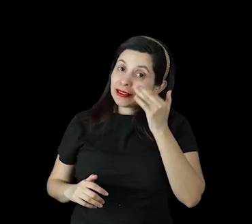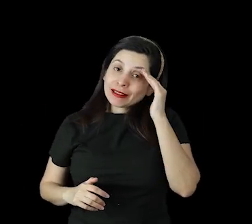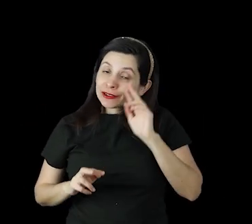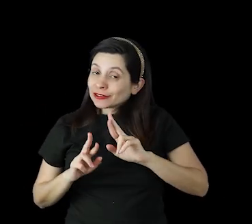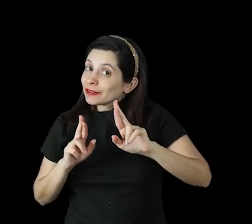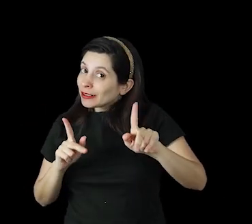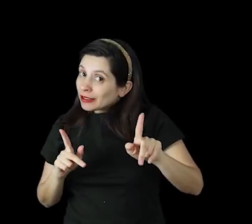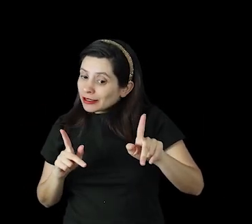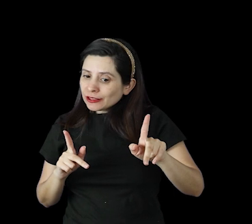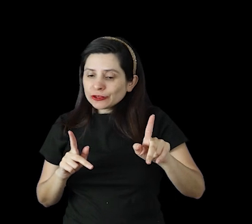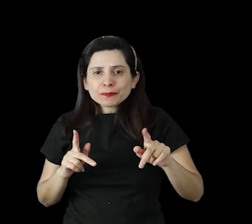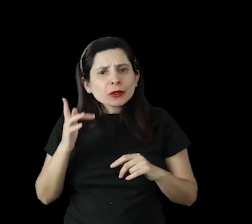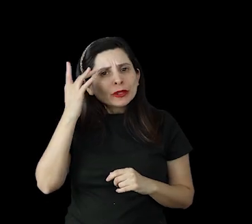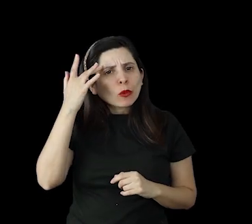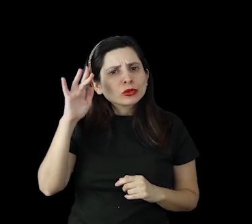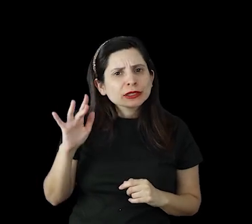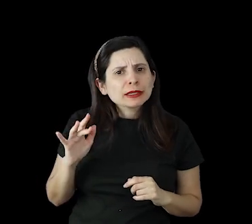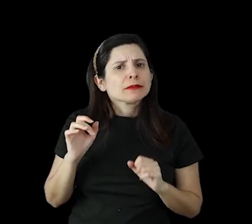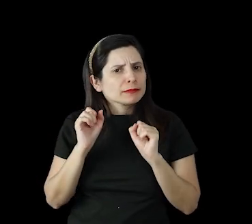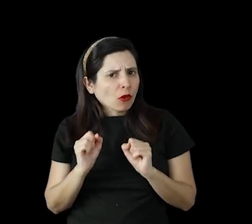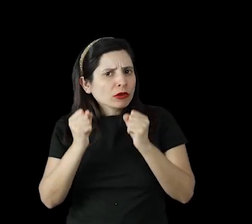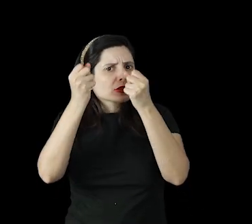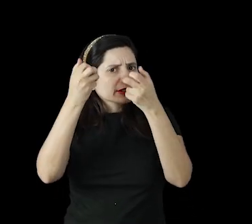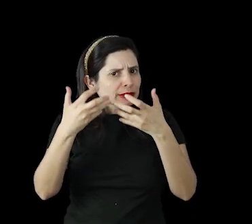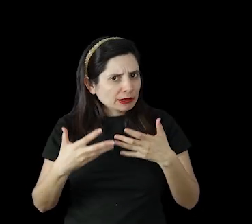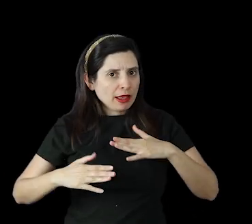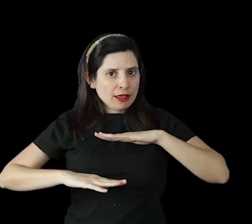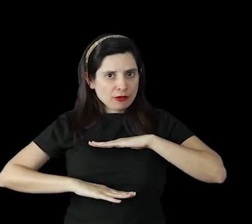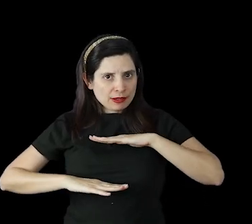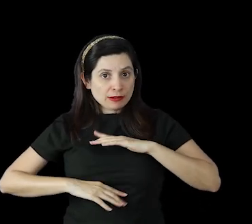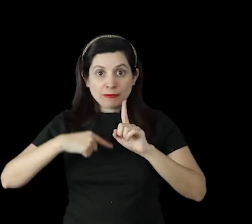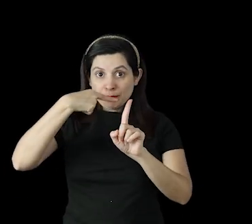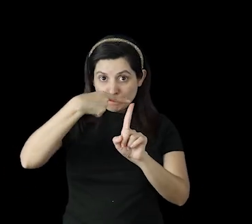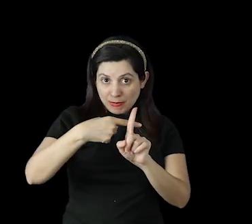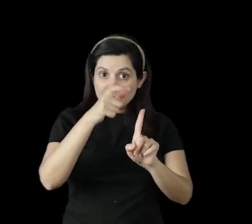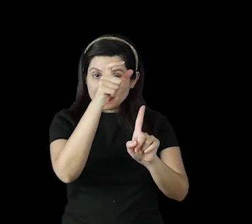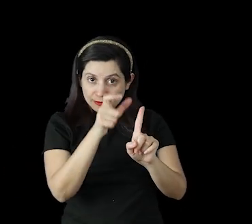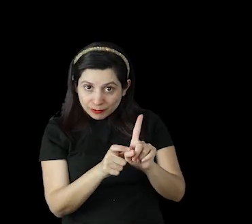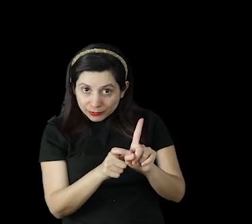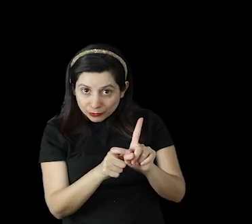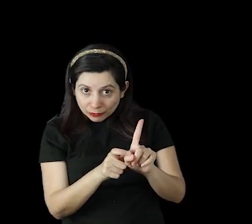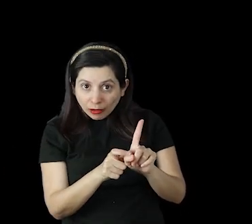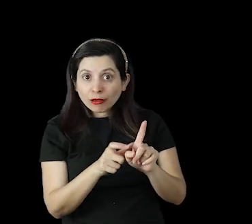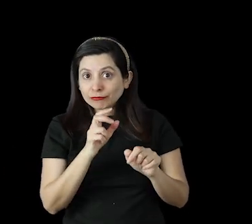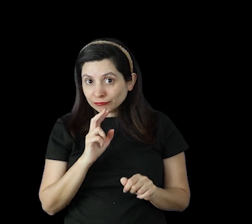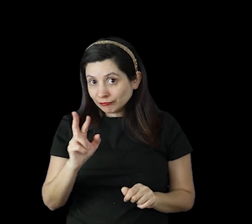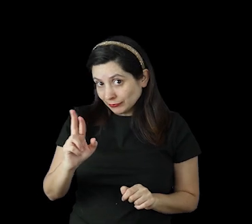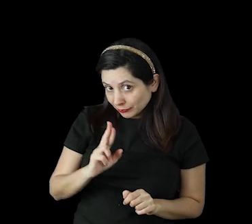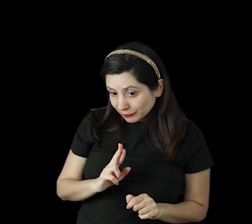pouquinho sobre, eu não sei se esse filme dá para a gente explicar sobre situação e personagem, já matar essas coisas todas nessa minha